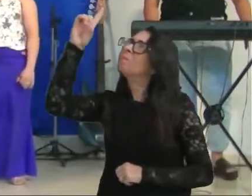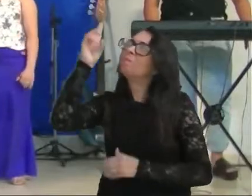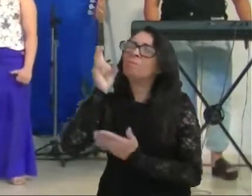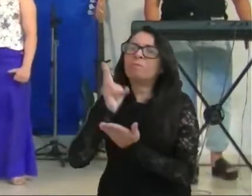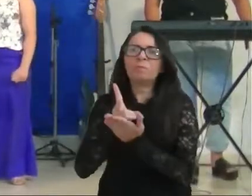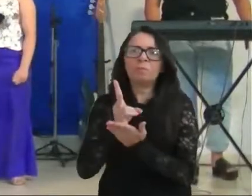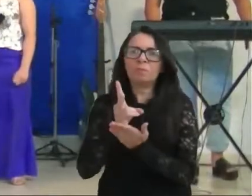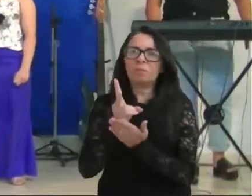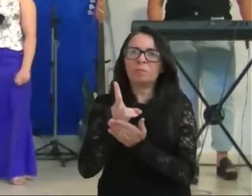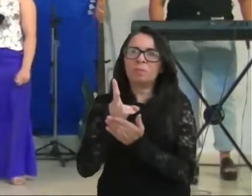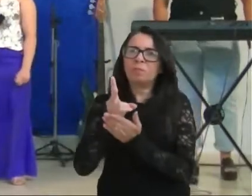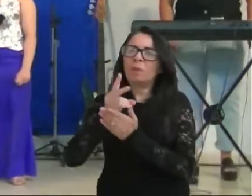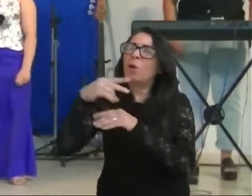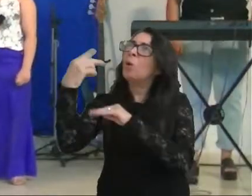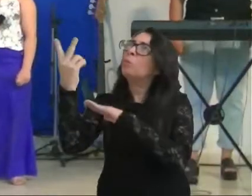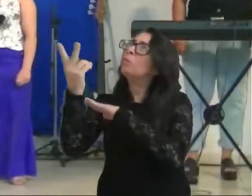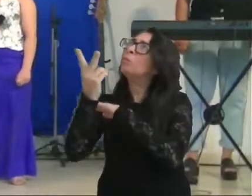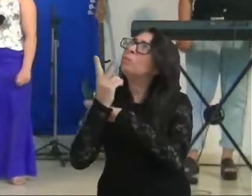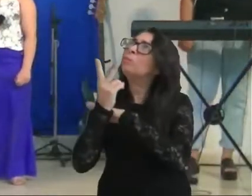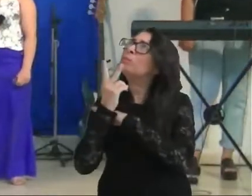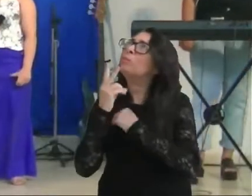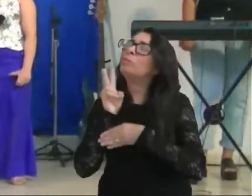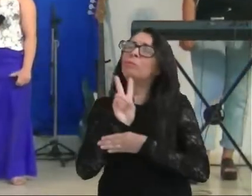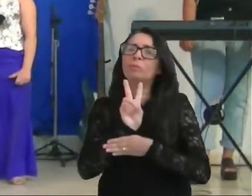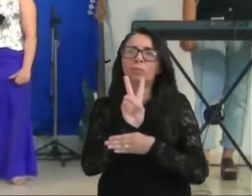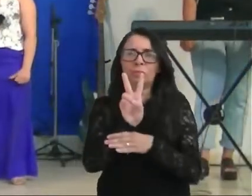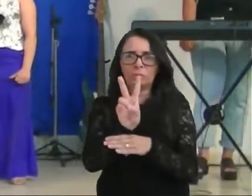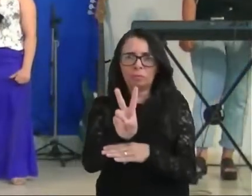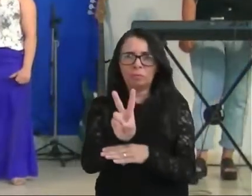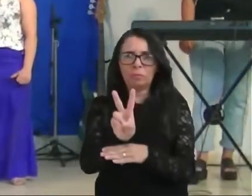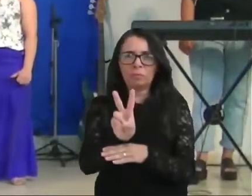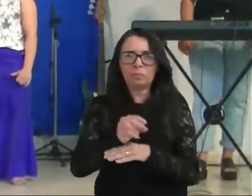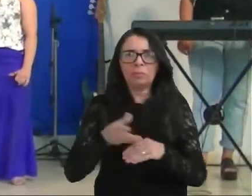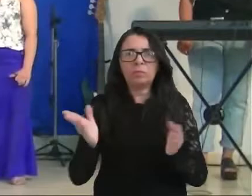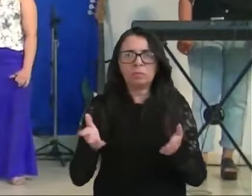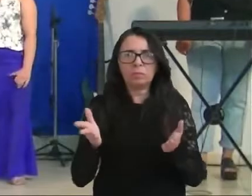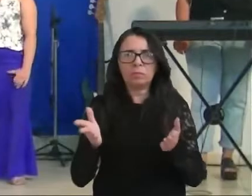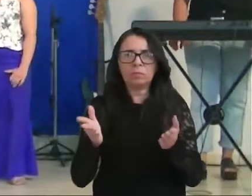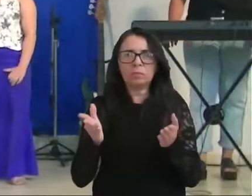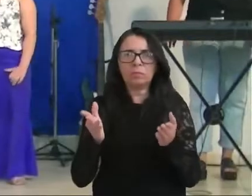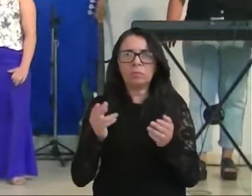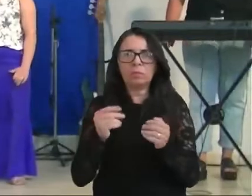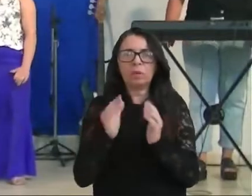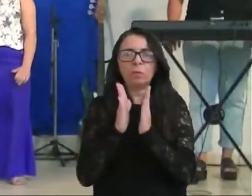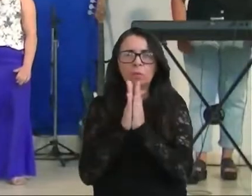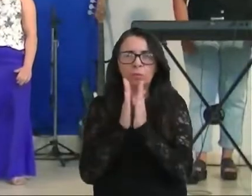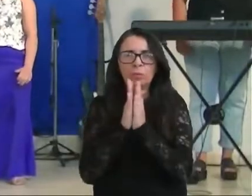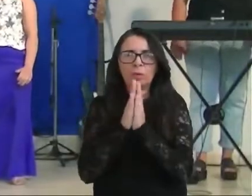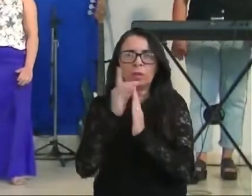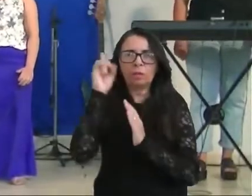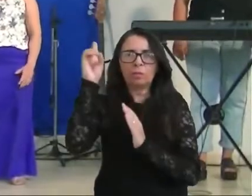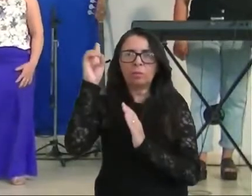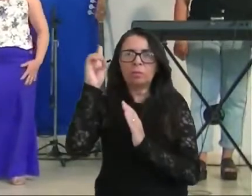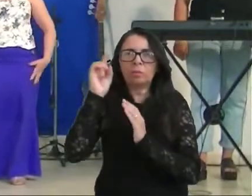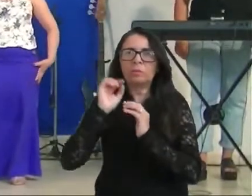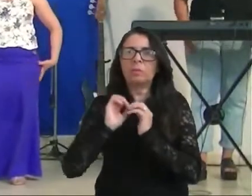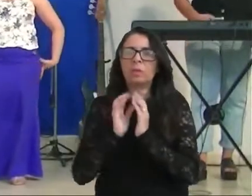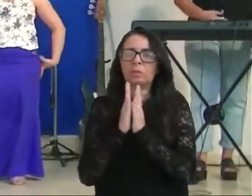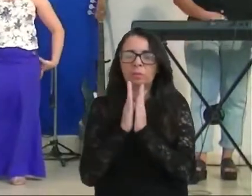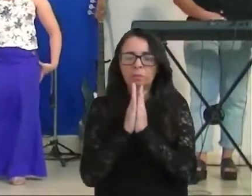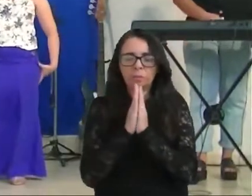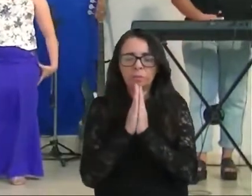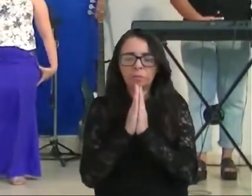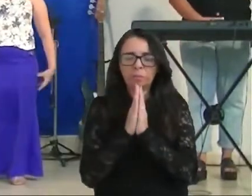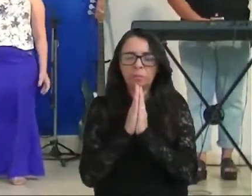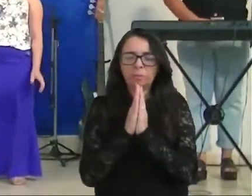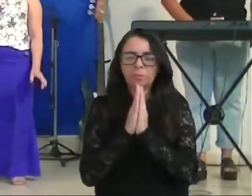estar na presença do Senhor. Vamos fechar os nossos olhos, vamos orar. Querido Deus e amado